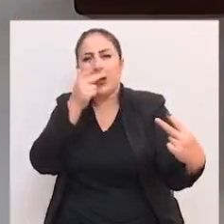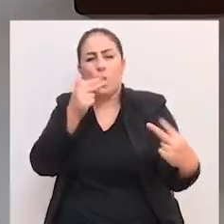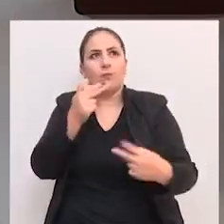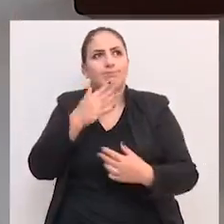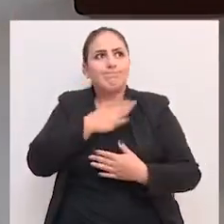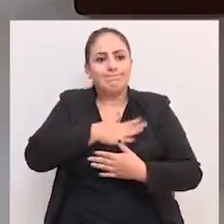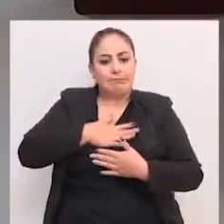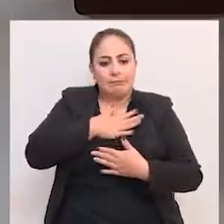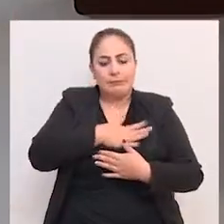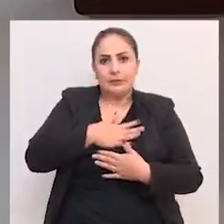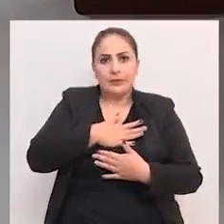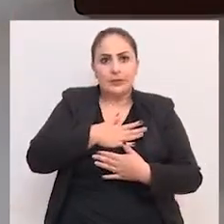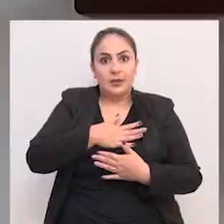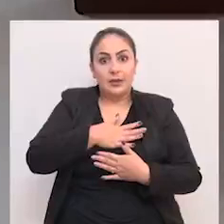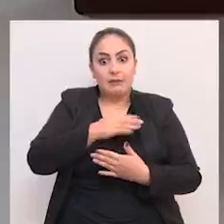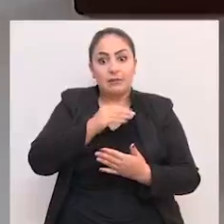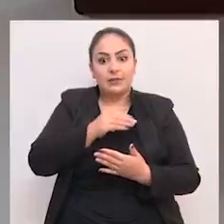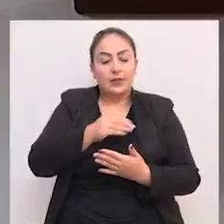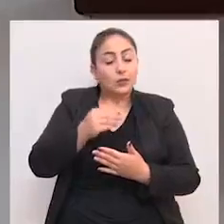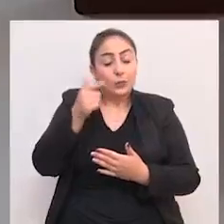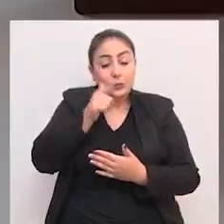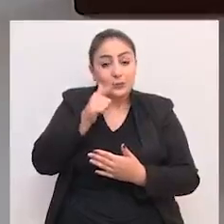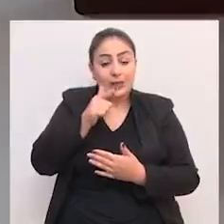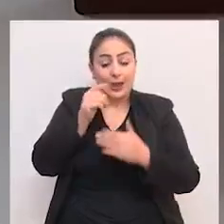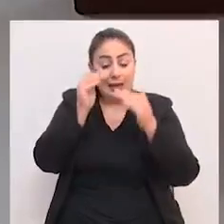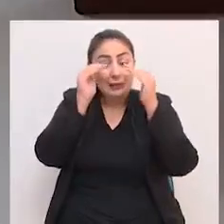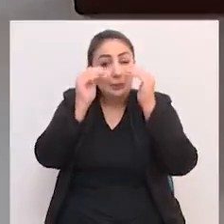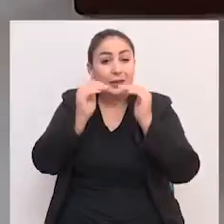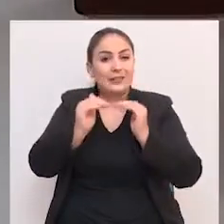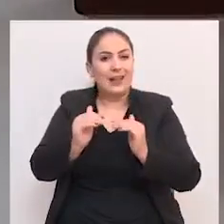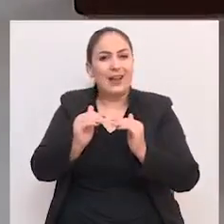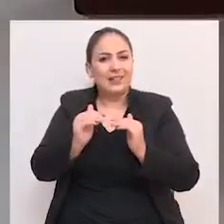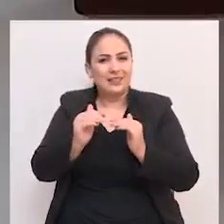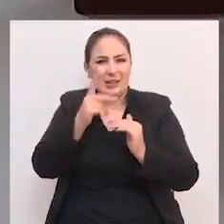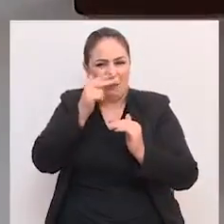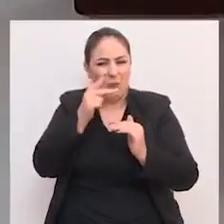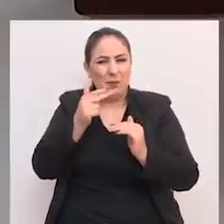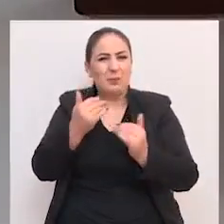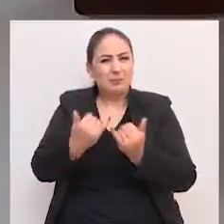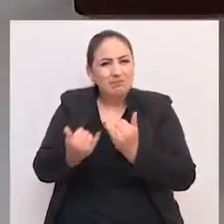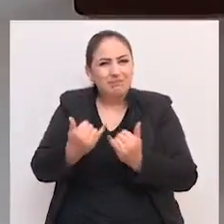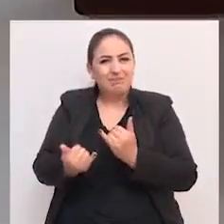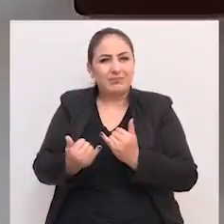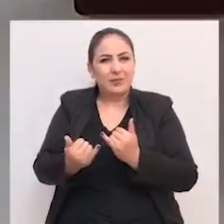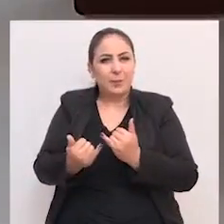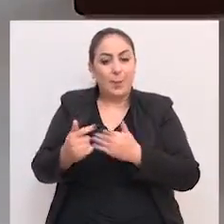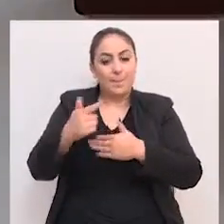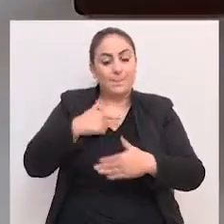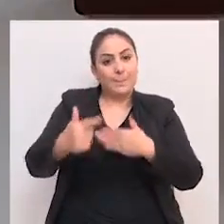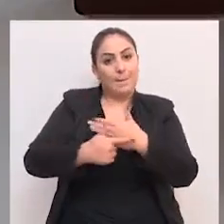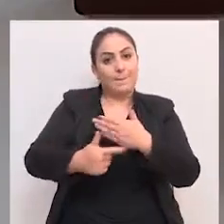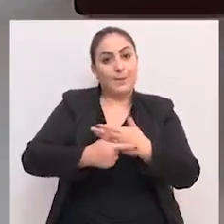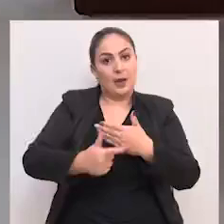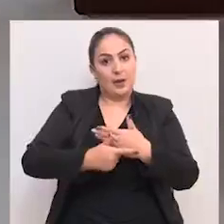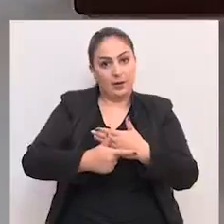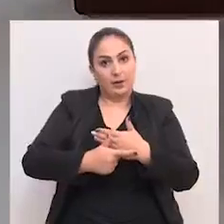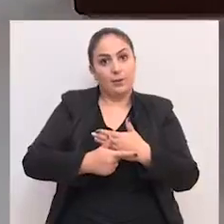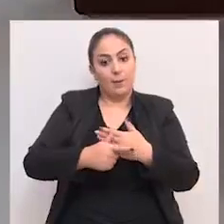é como se eu não estivesse cumprindo, então, com o meu papel de pessoa